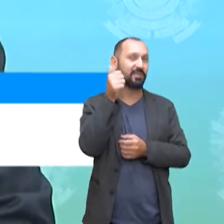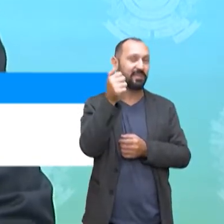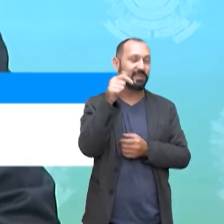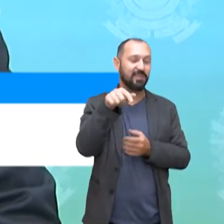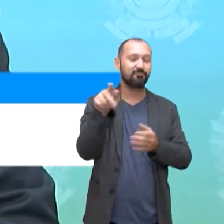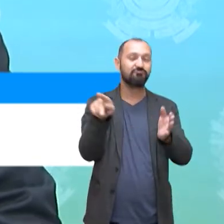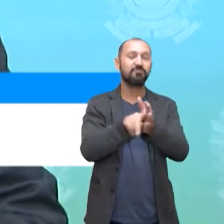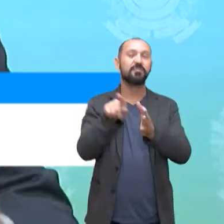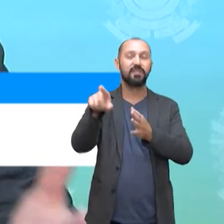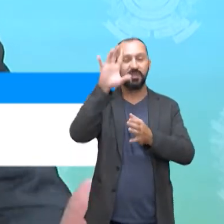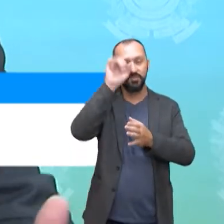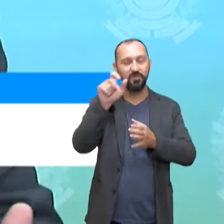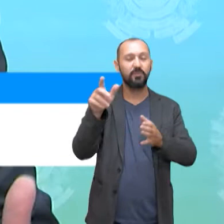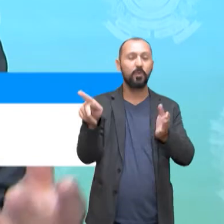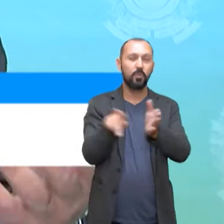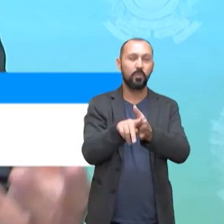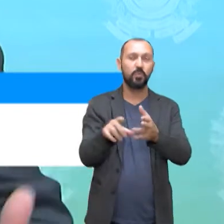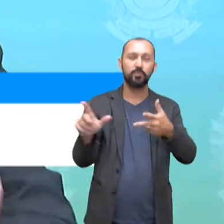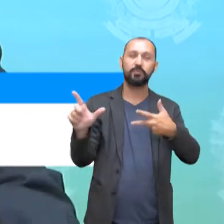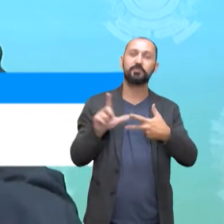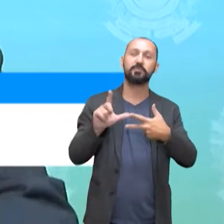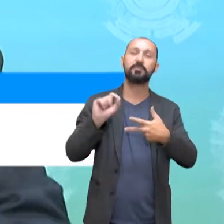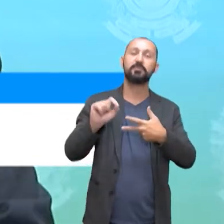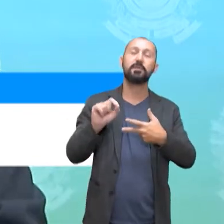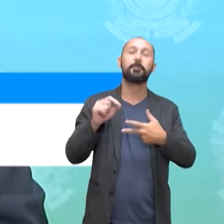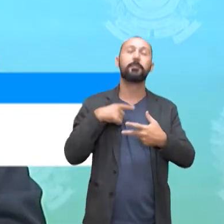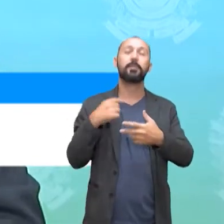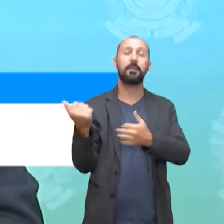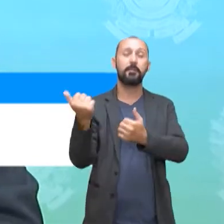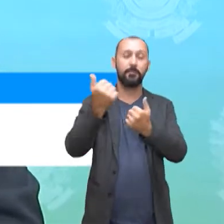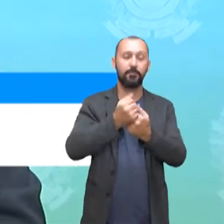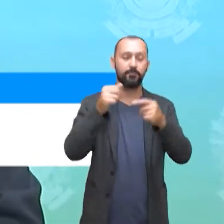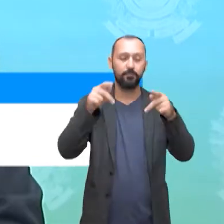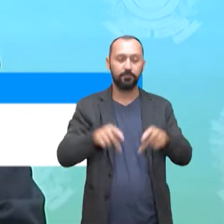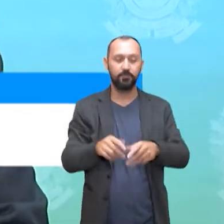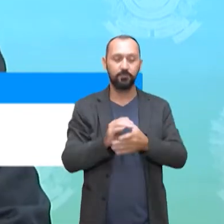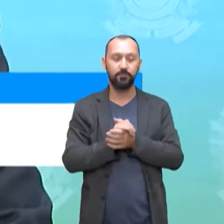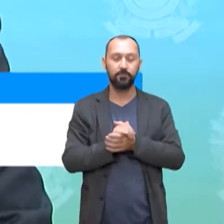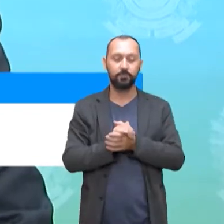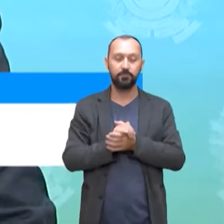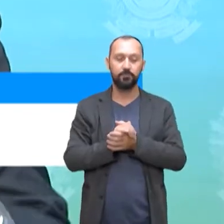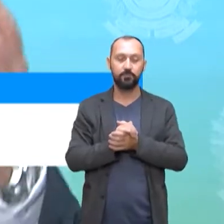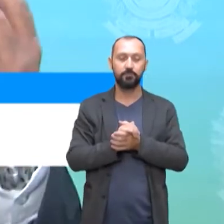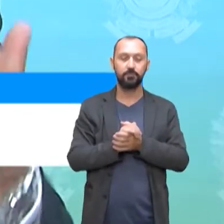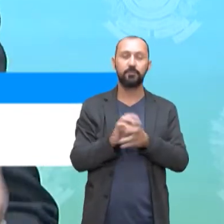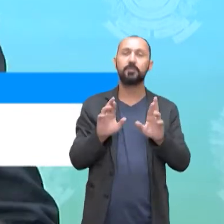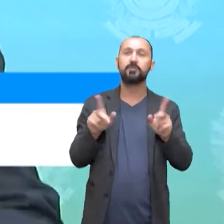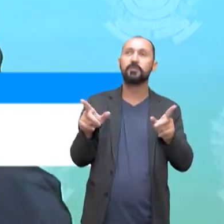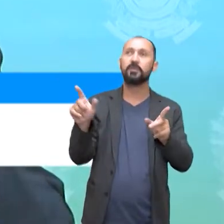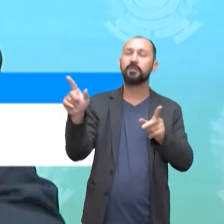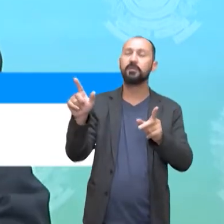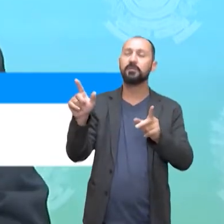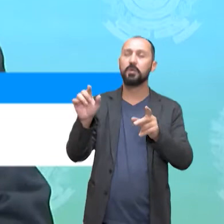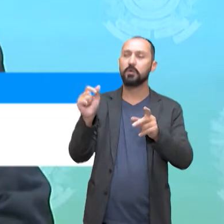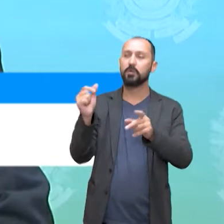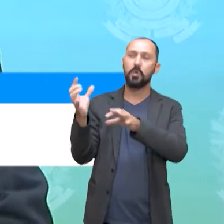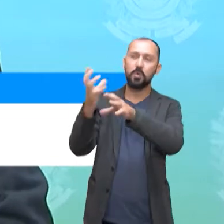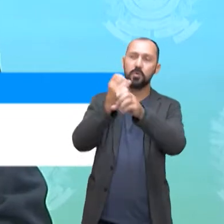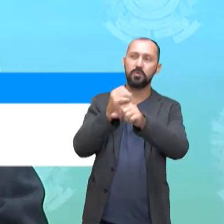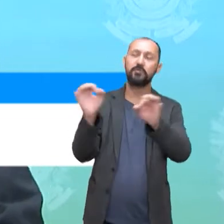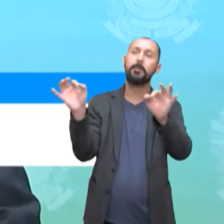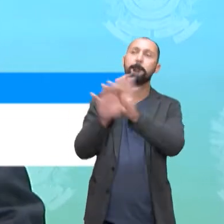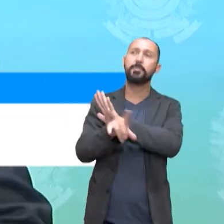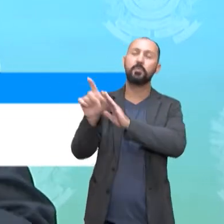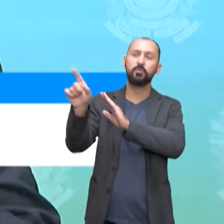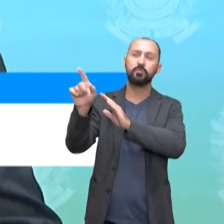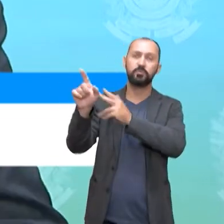isso você atribui daquilo que realmente tem a representatividade da população. Diferente do nosso, que já vem pronto o orçamento,